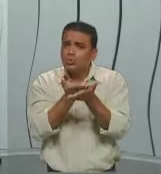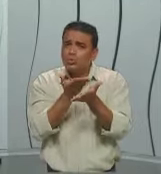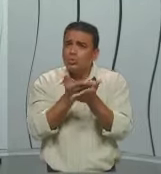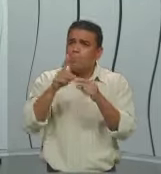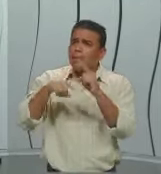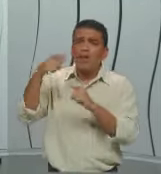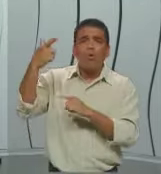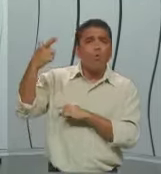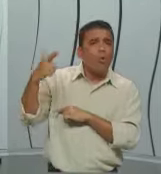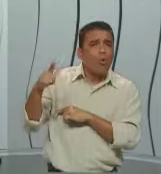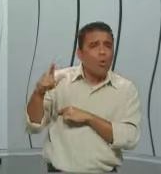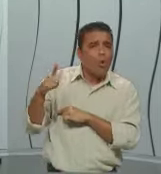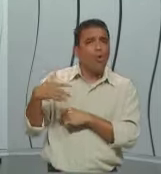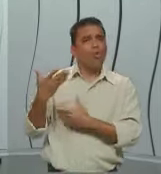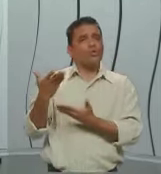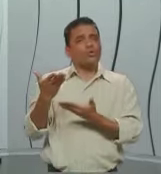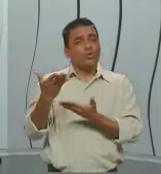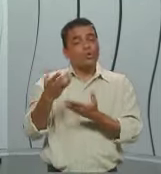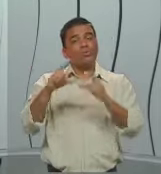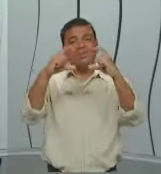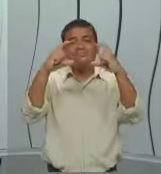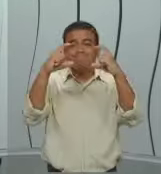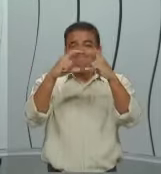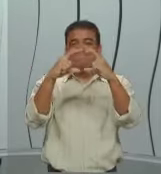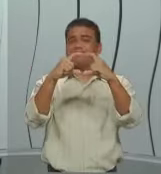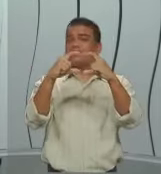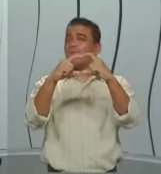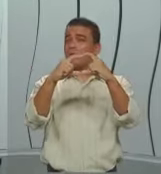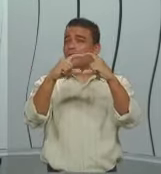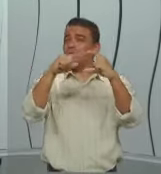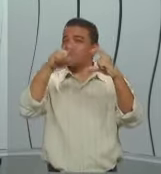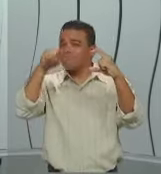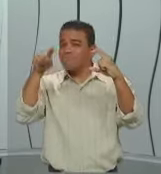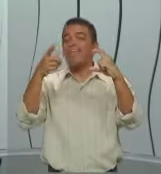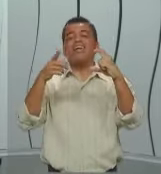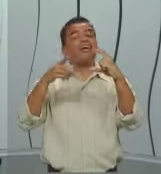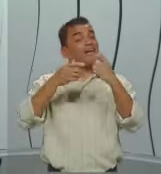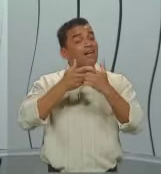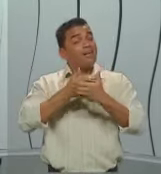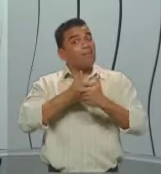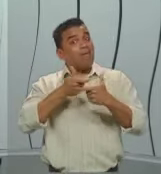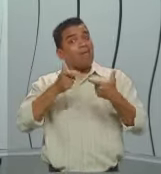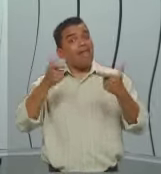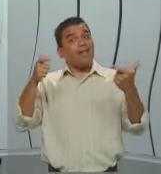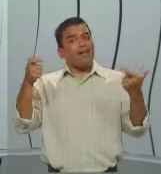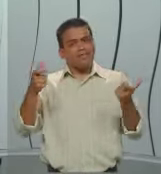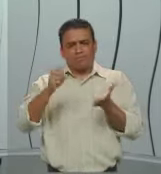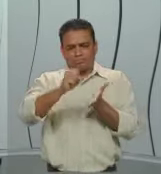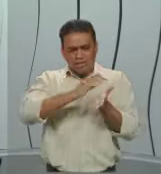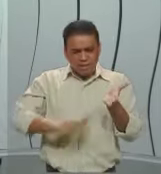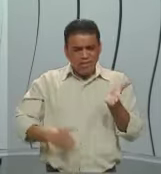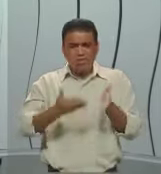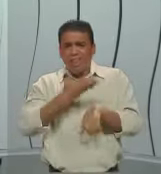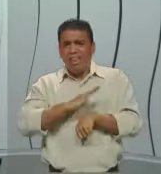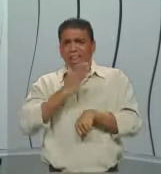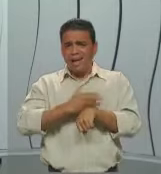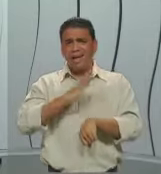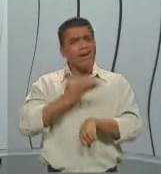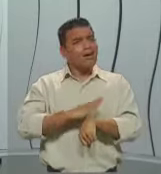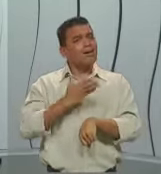materiais didáticos, porque essa parte de circuitos ela é bastante extensa e Quanto mais exercícios vocês fizerem dessa